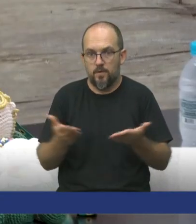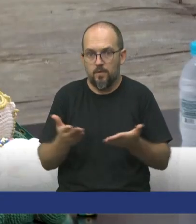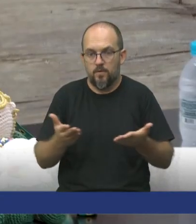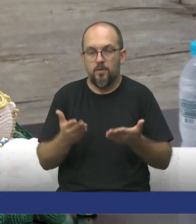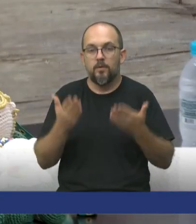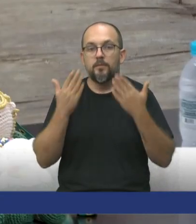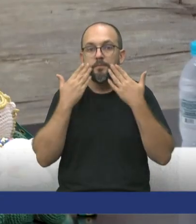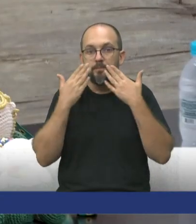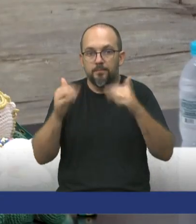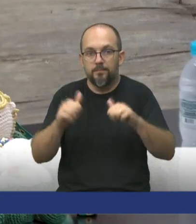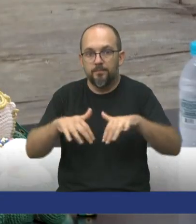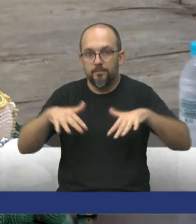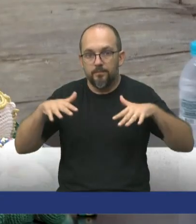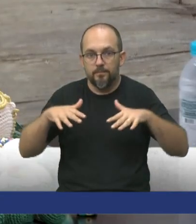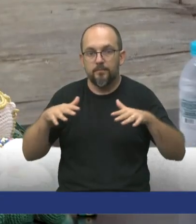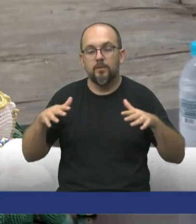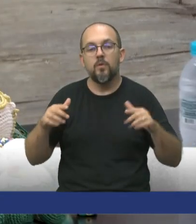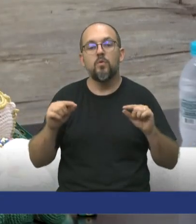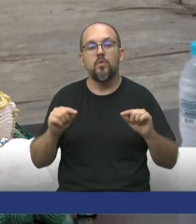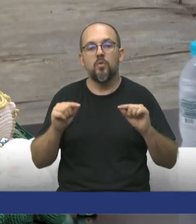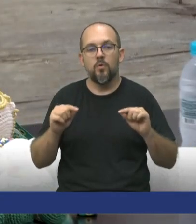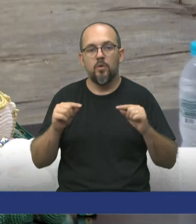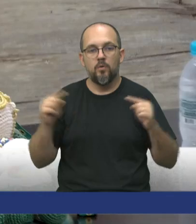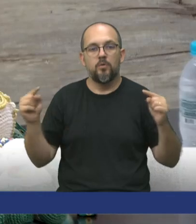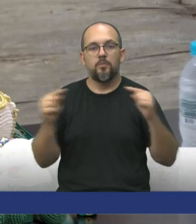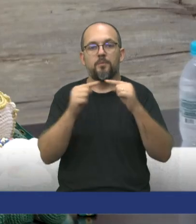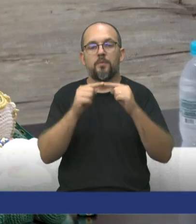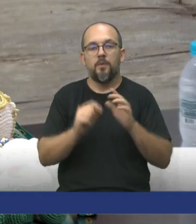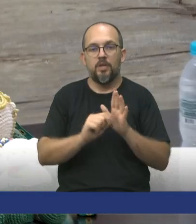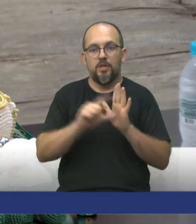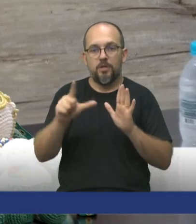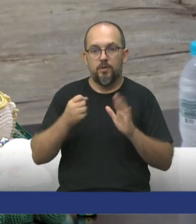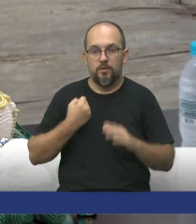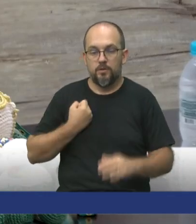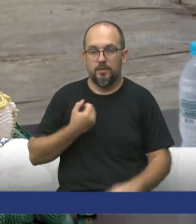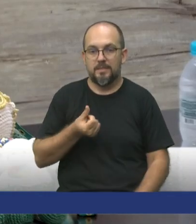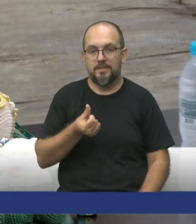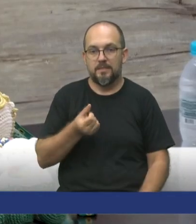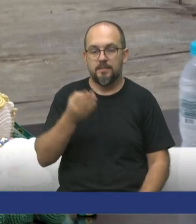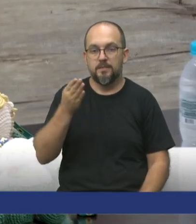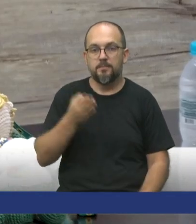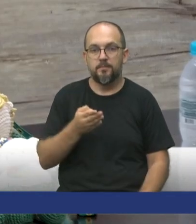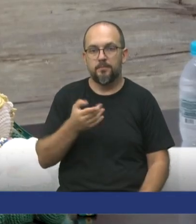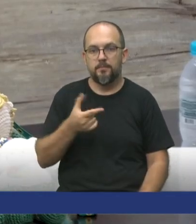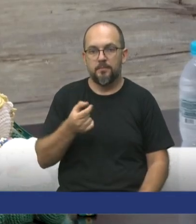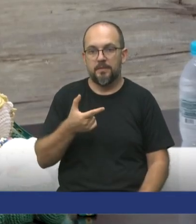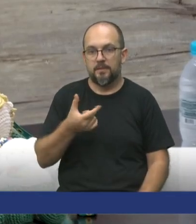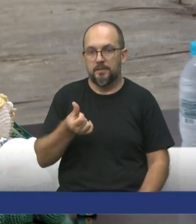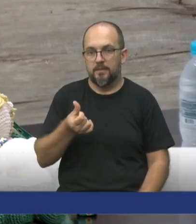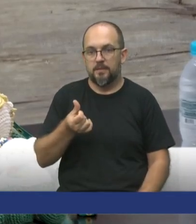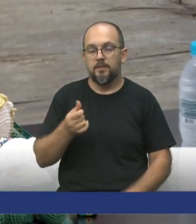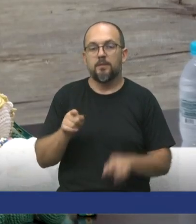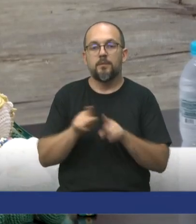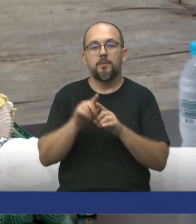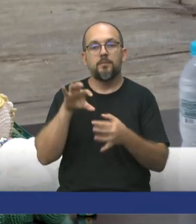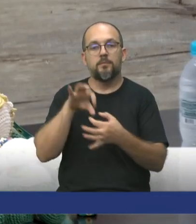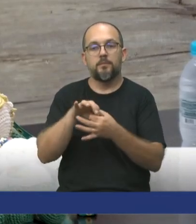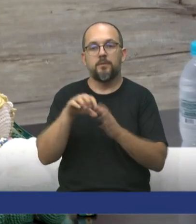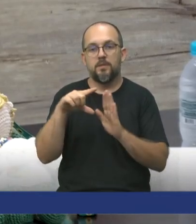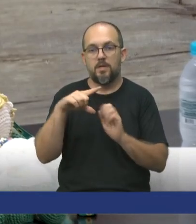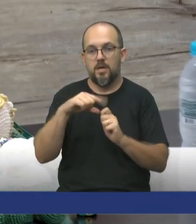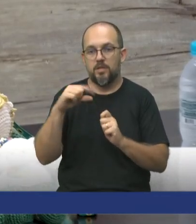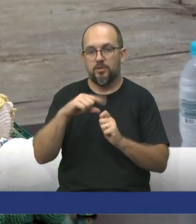audiência pública, de acordo com o edital 6 de 2026, com a prerrogativa do artigo